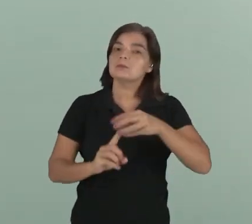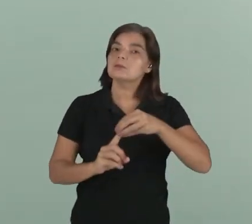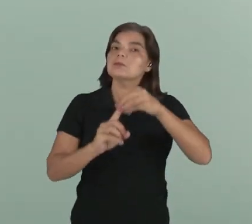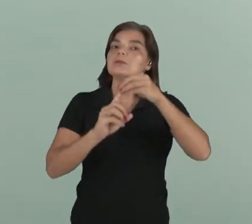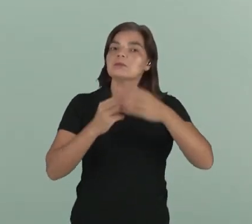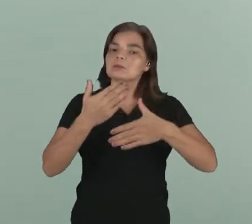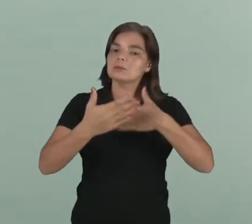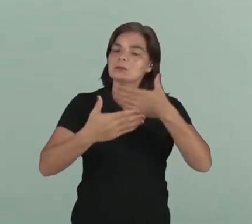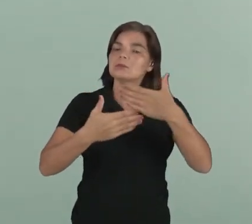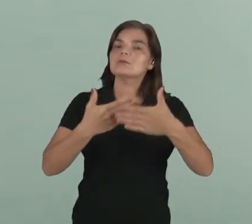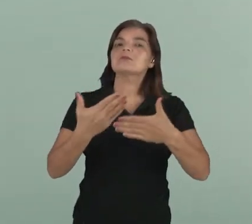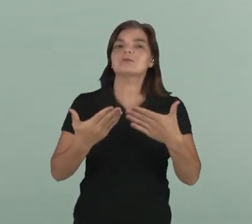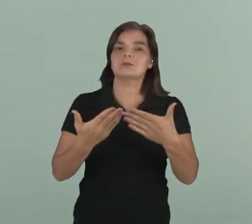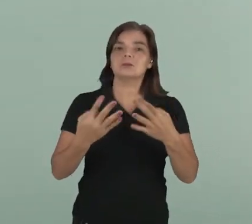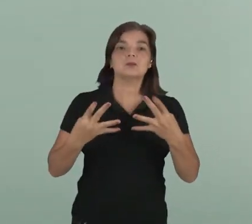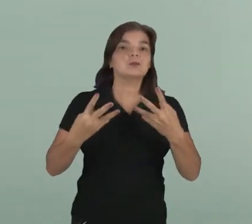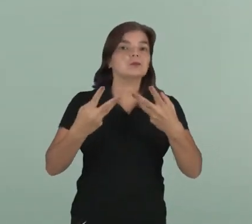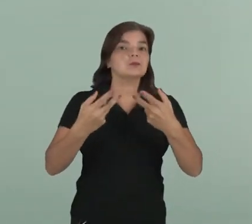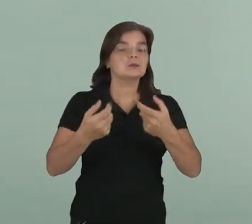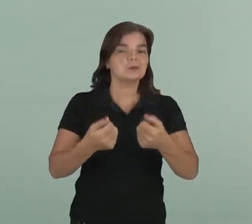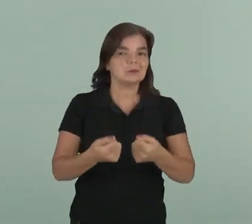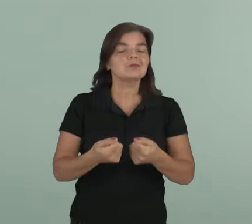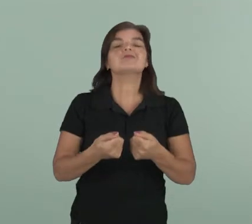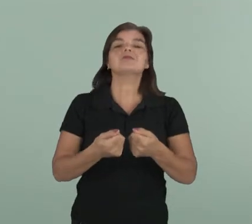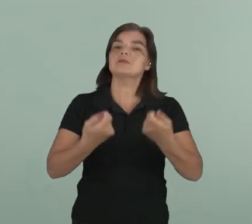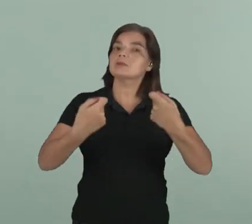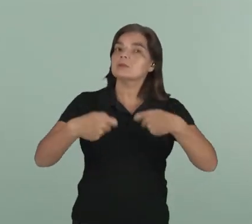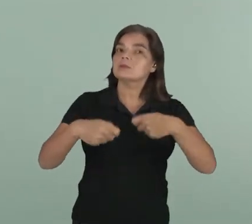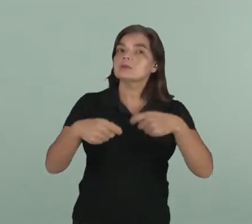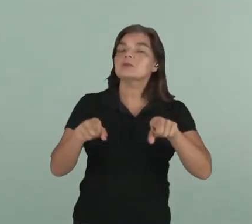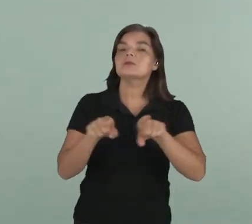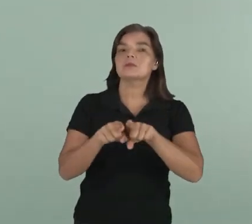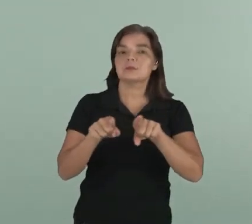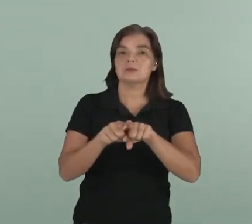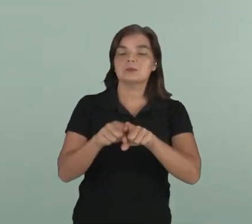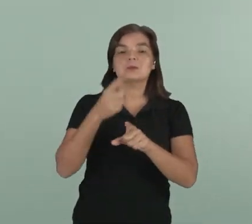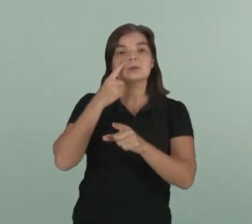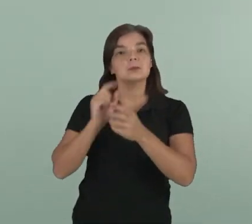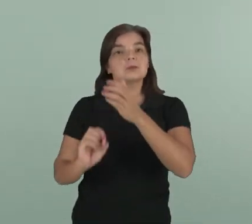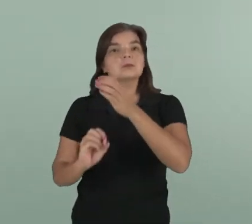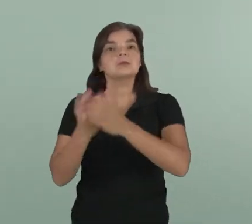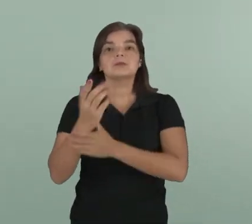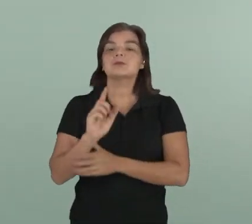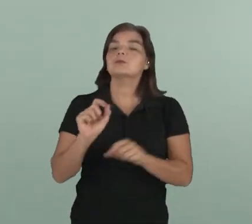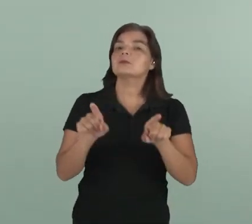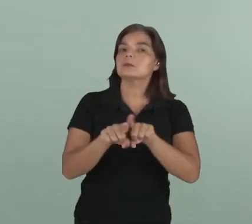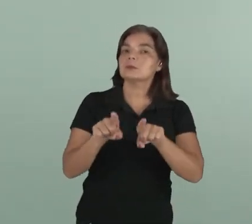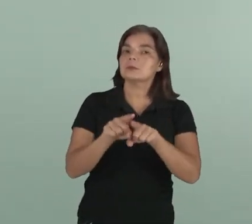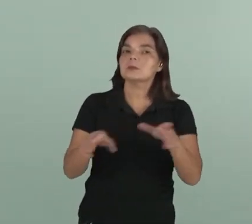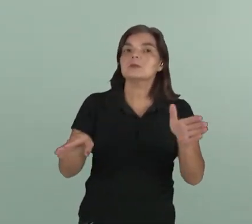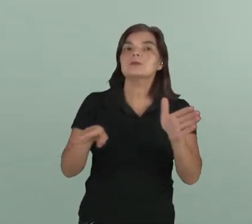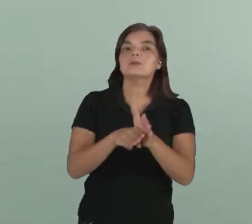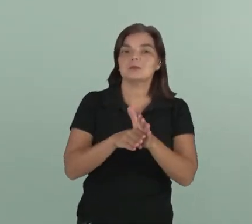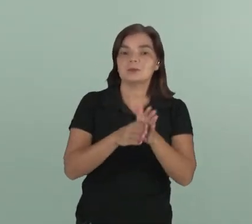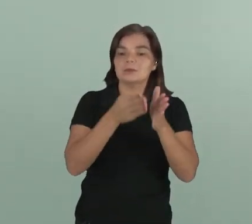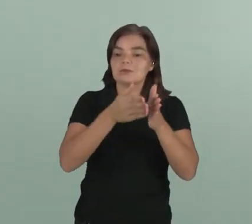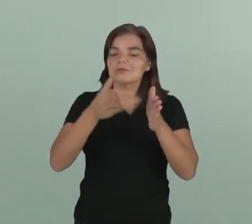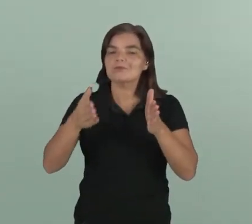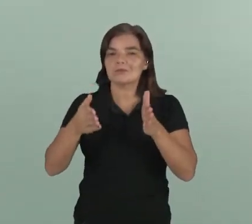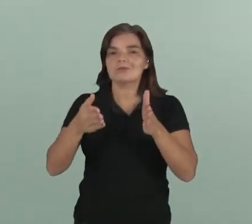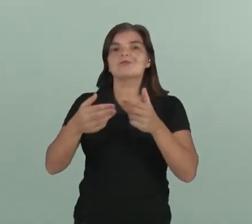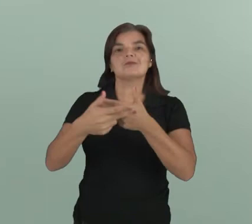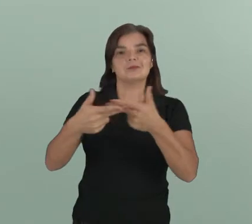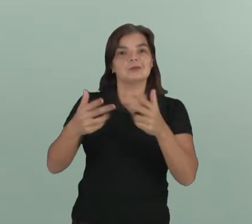única etapa, de todas as etapas necessárias para se obter ou para se chegar a um